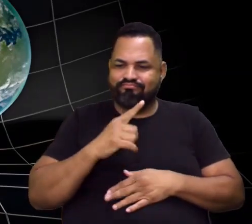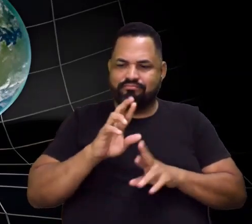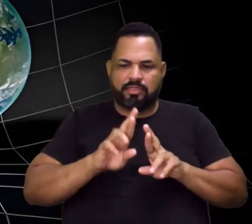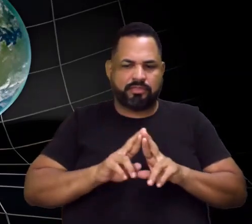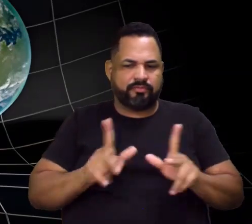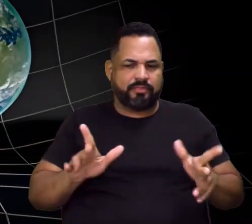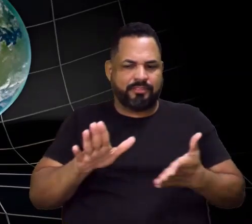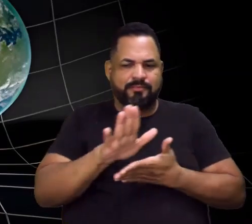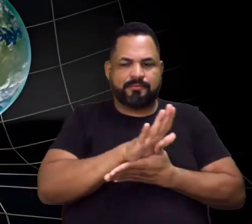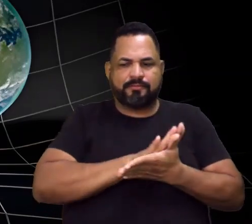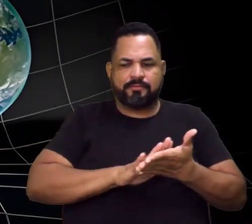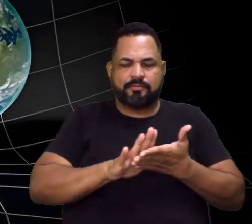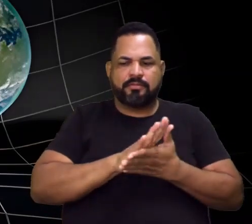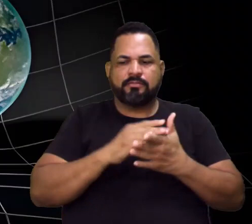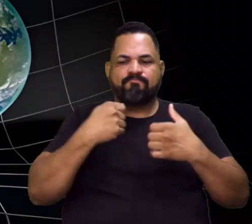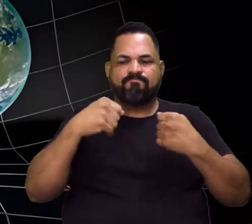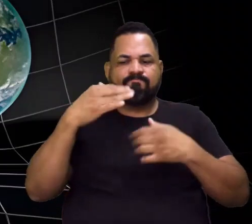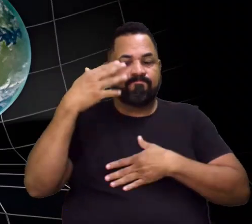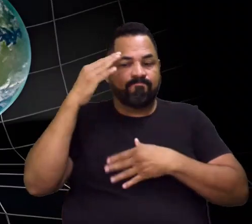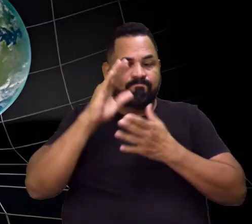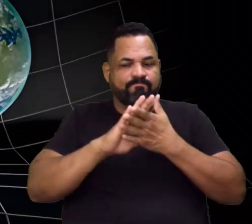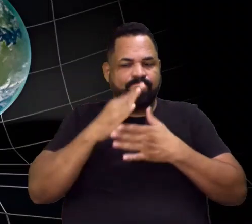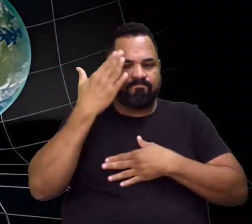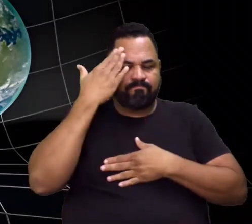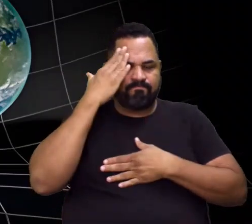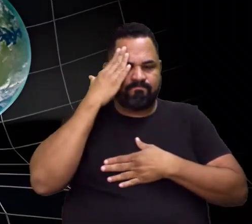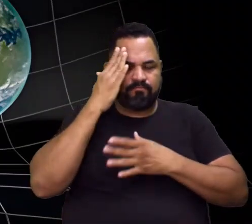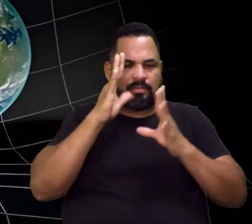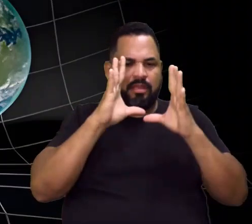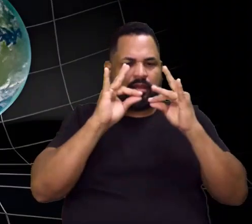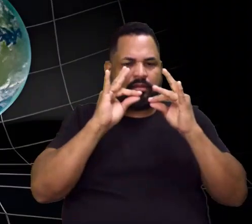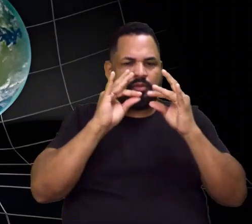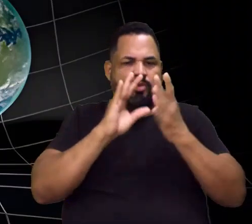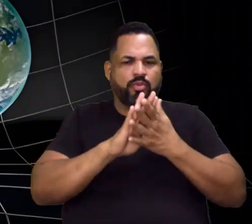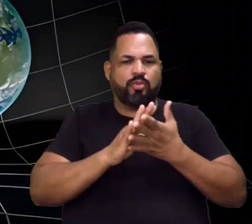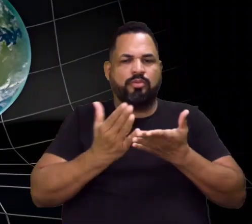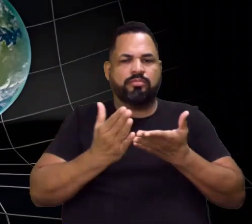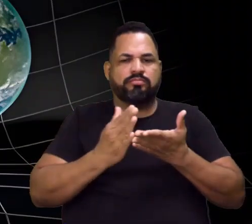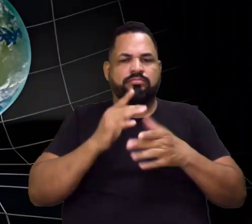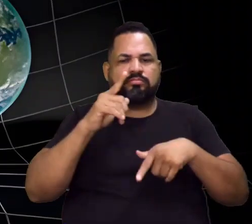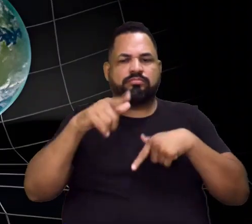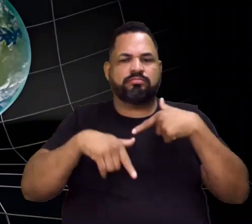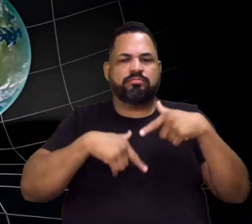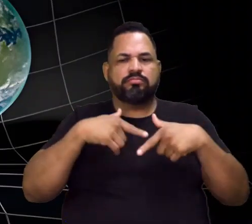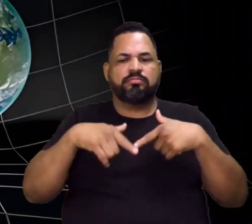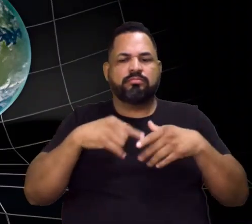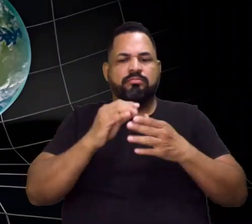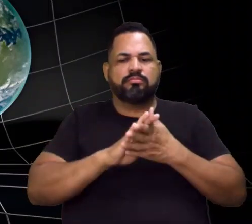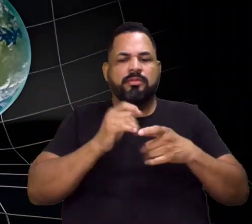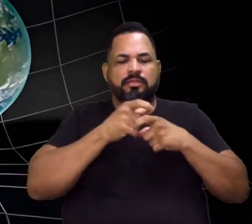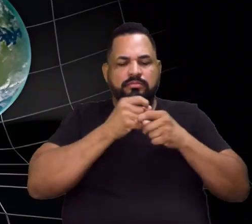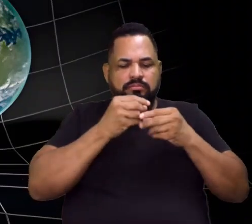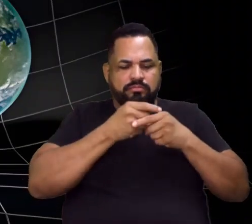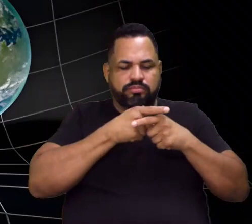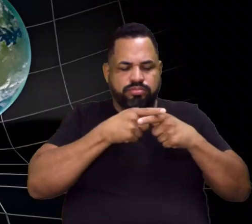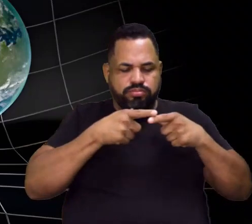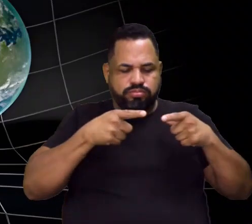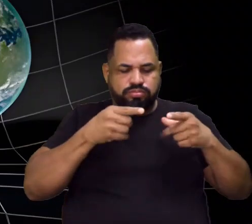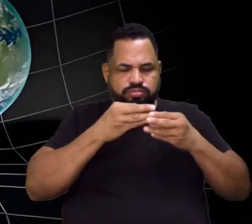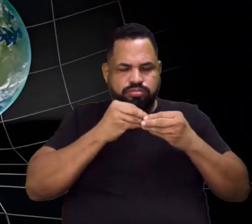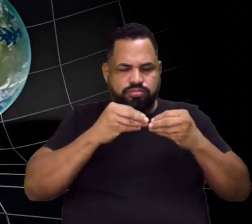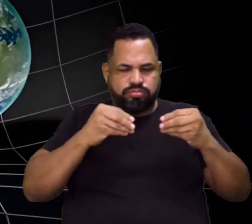mas você precisa entender que o líquido só pode trabalhar a dilatação volumétrica